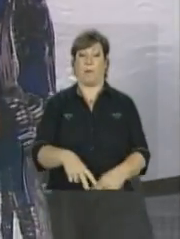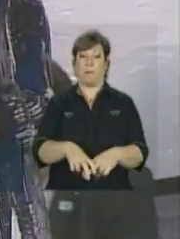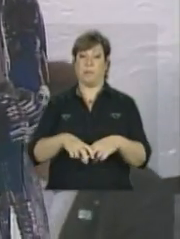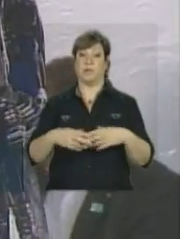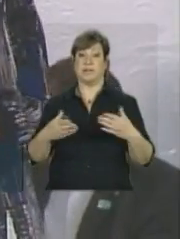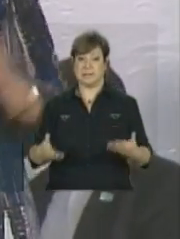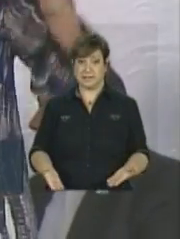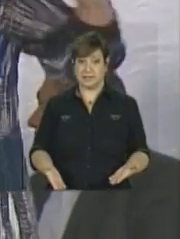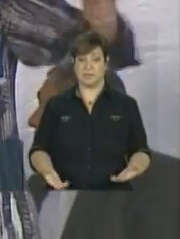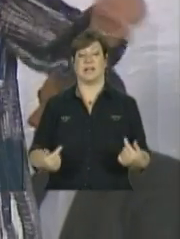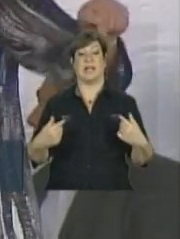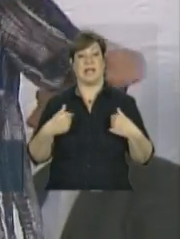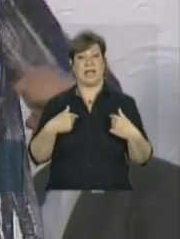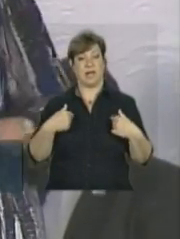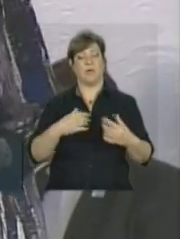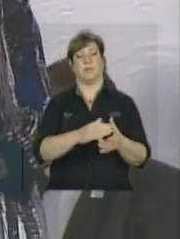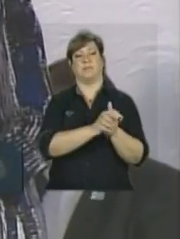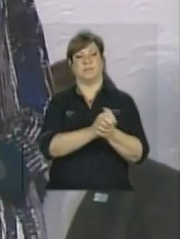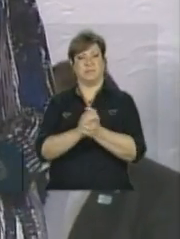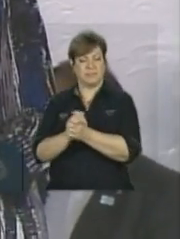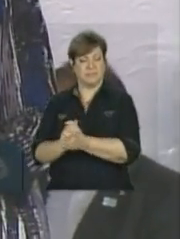isso,